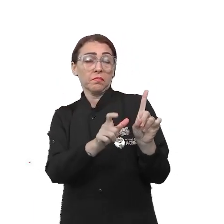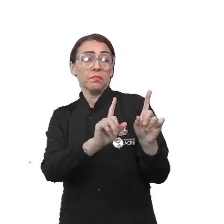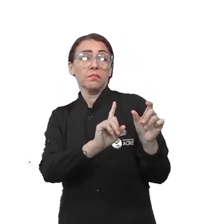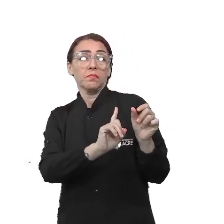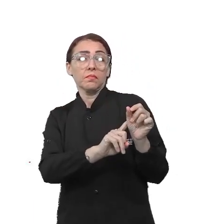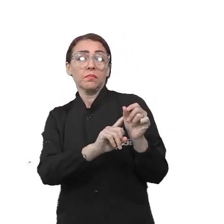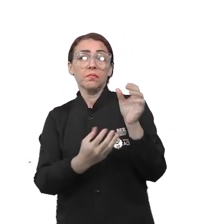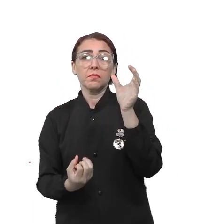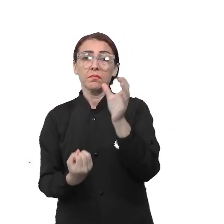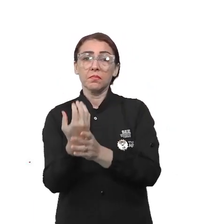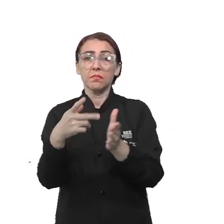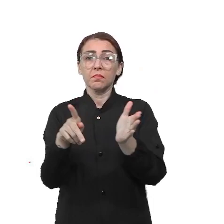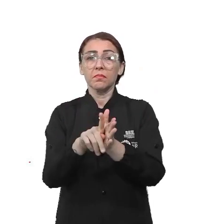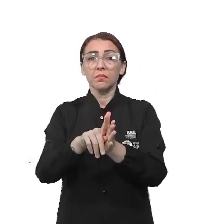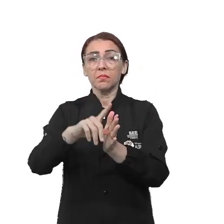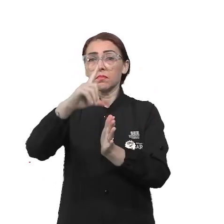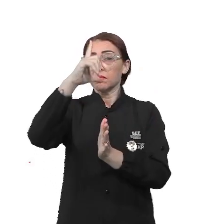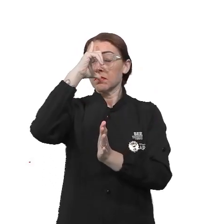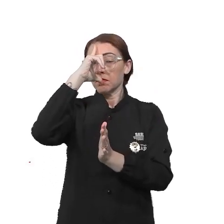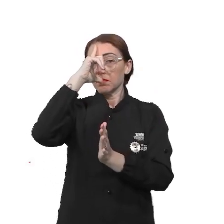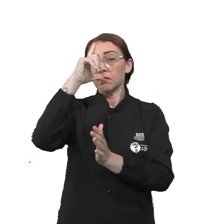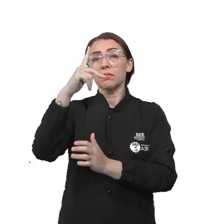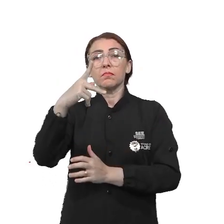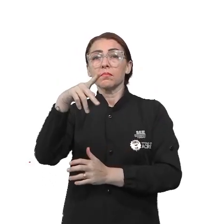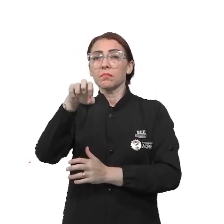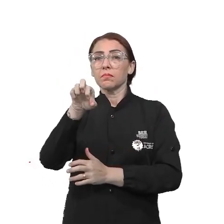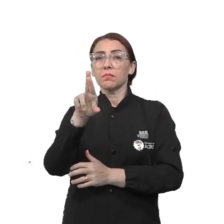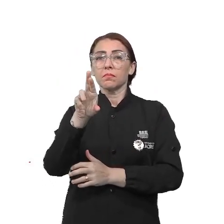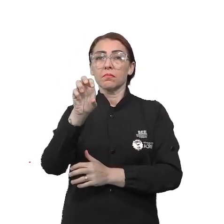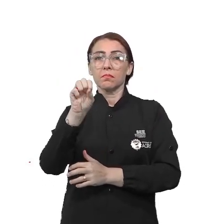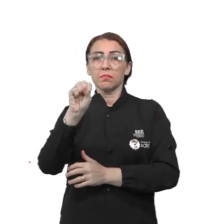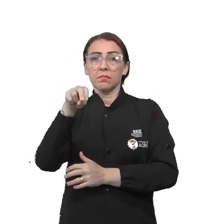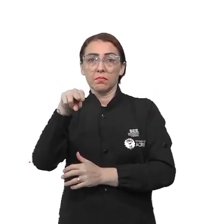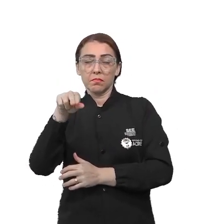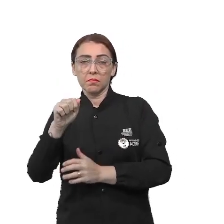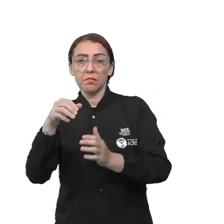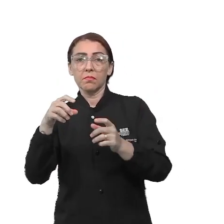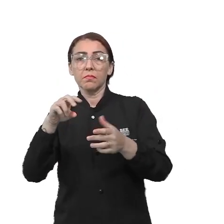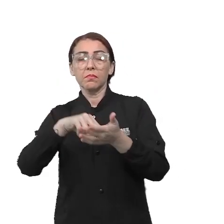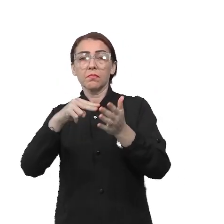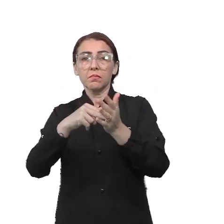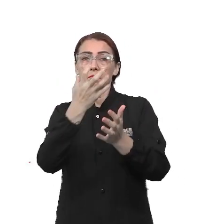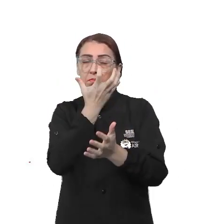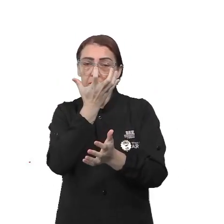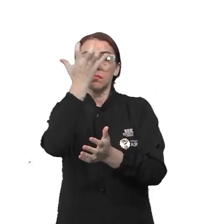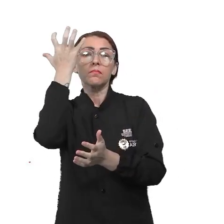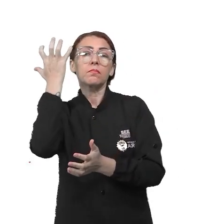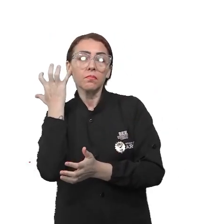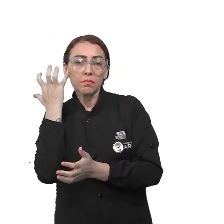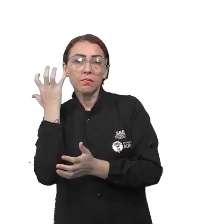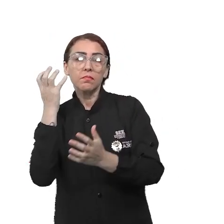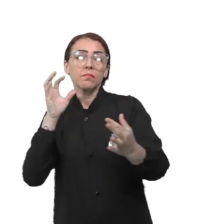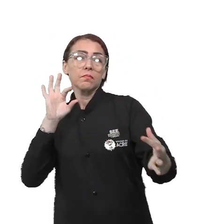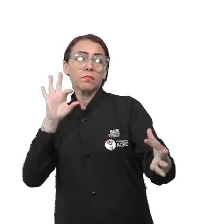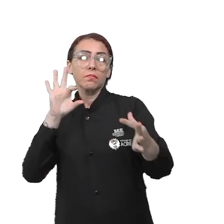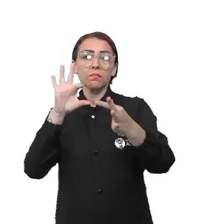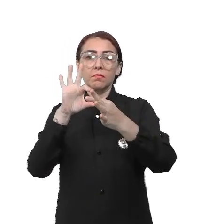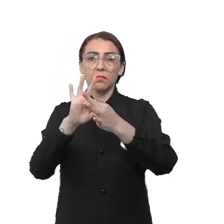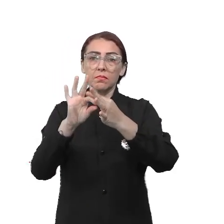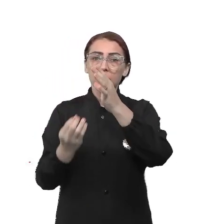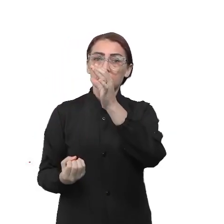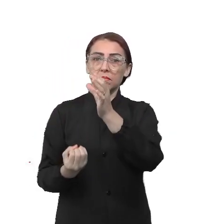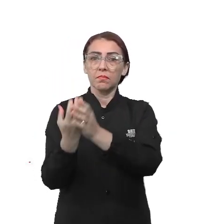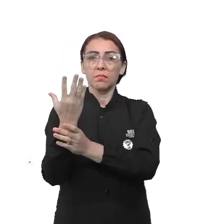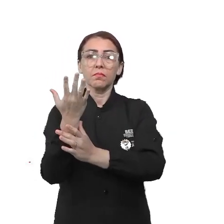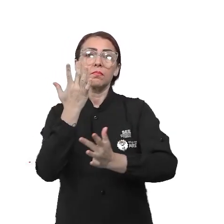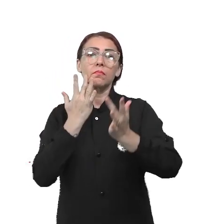personagem é derivado do latim persona, que significa máscara, estando diretamente ligado às origens